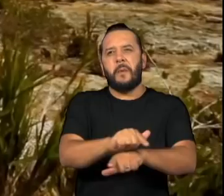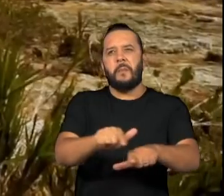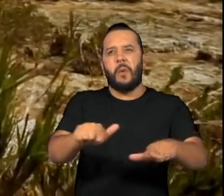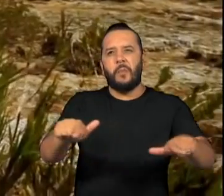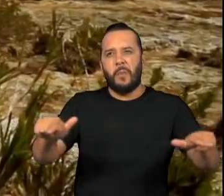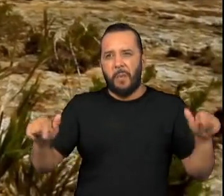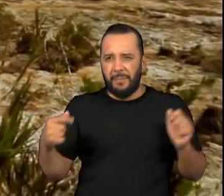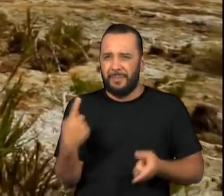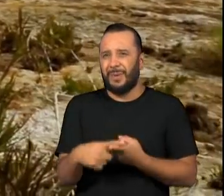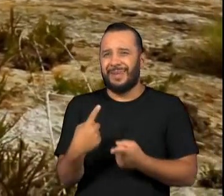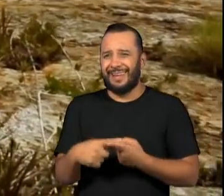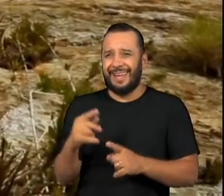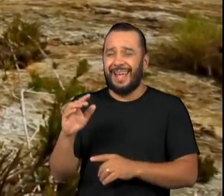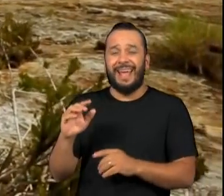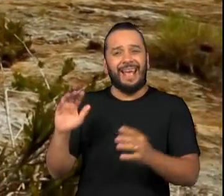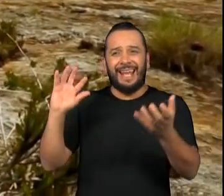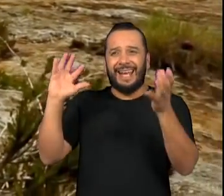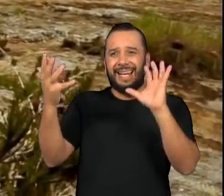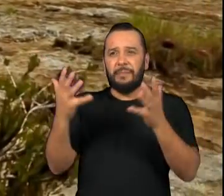climáticas. Mas a